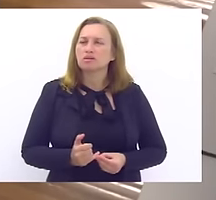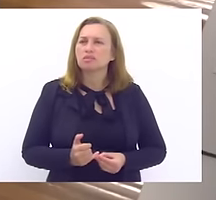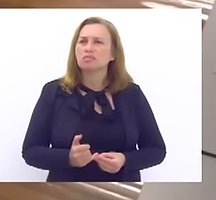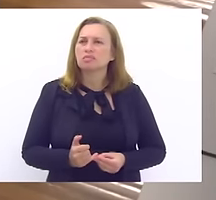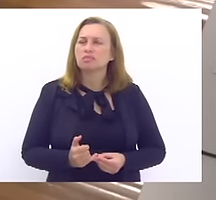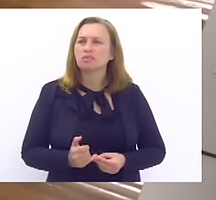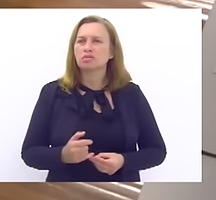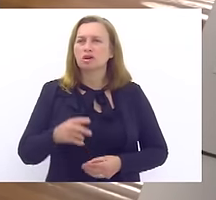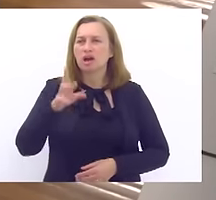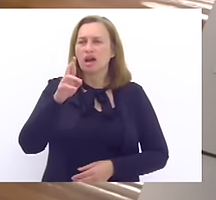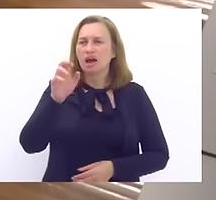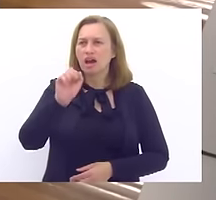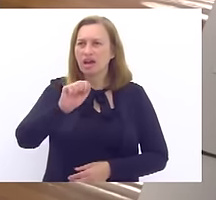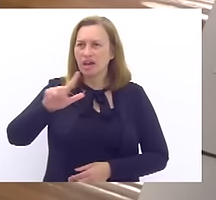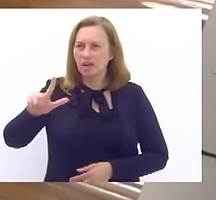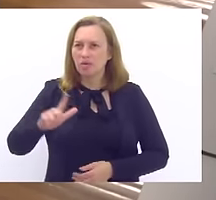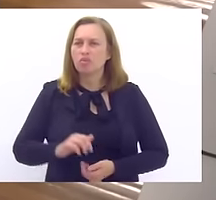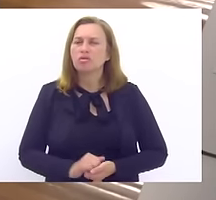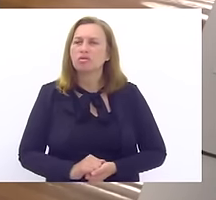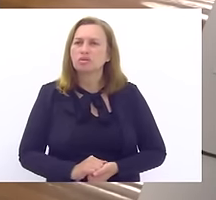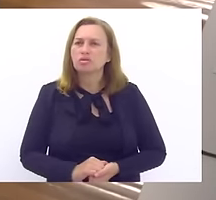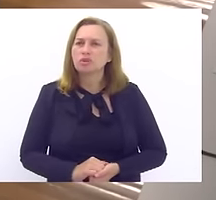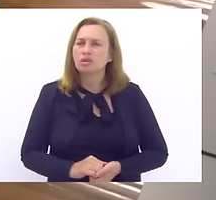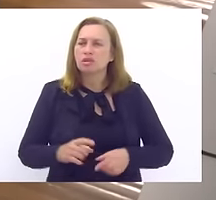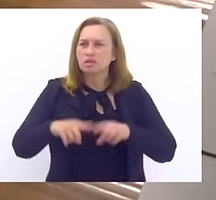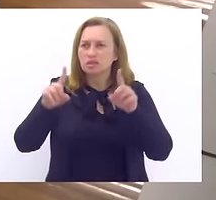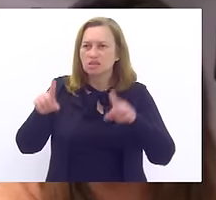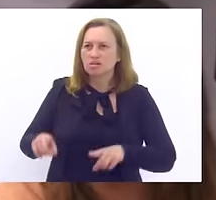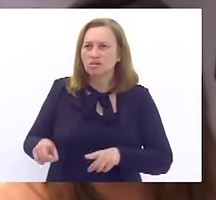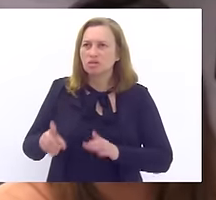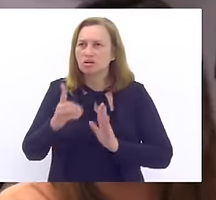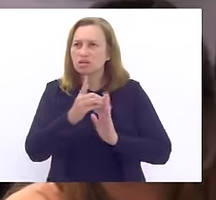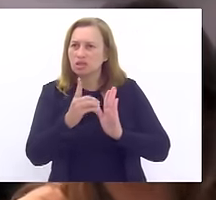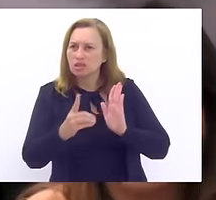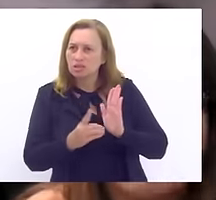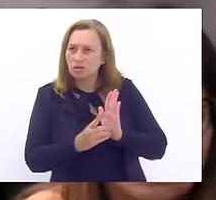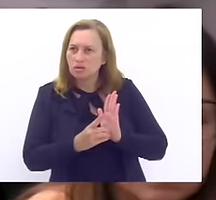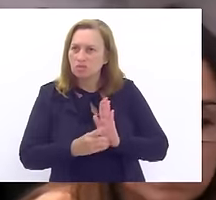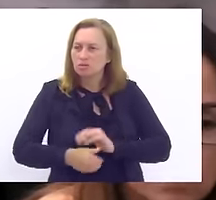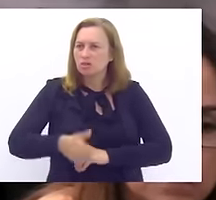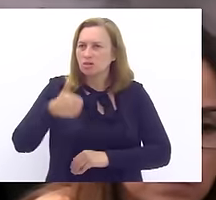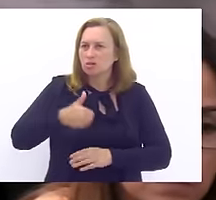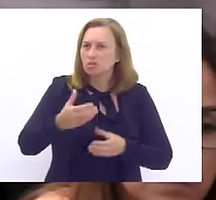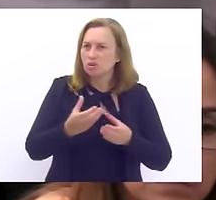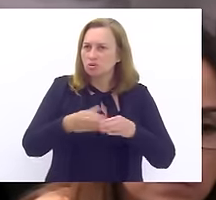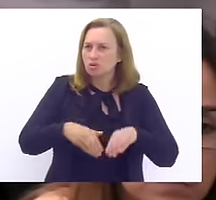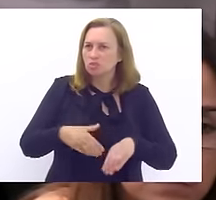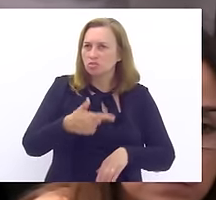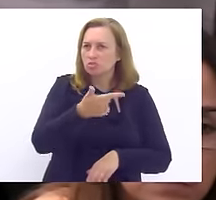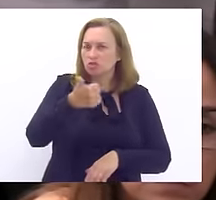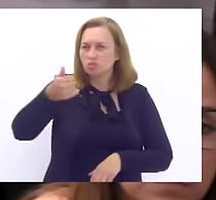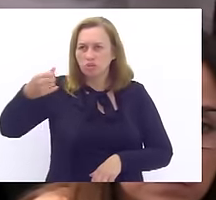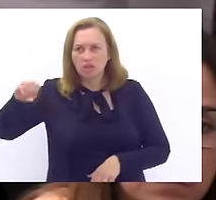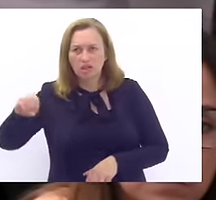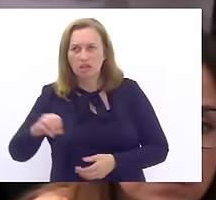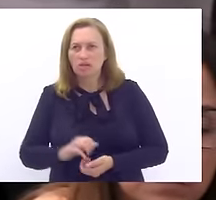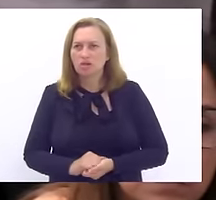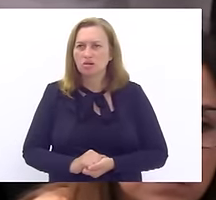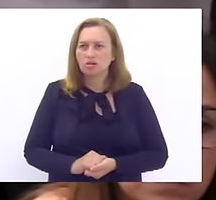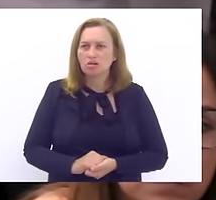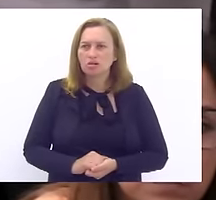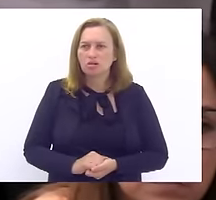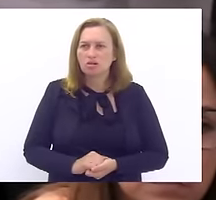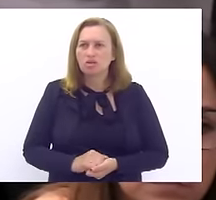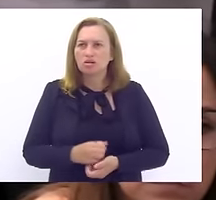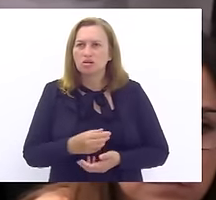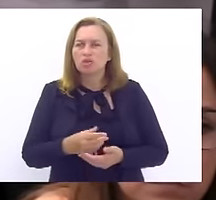Eu me chamo Raquel Diniz Rodrigues sou servidora do Detran do primeiro concurso desde 2010 e o luxo